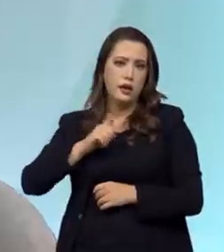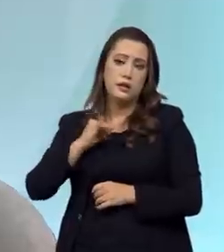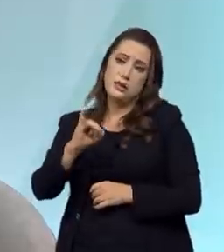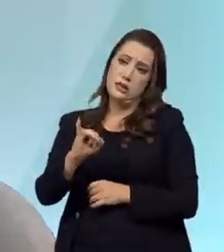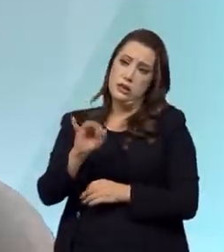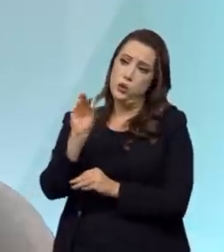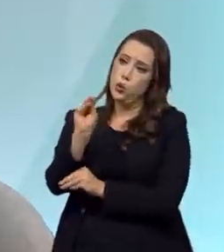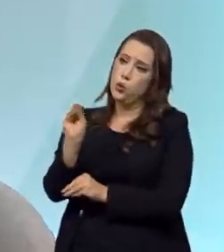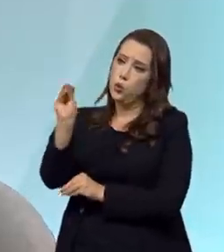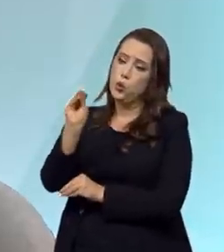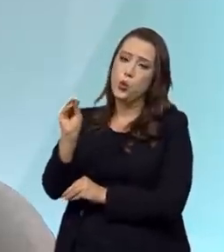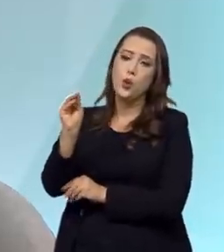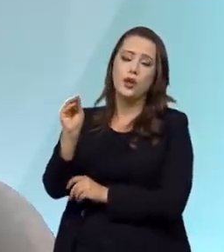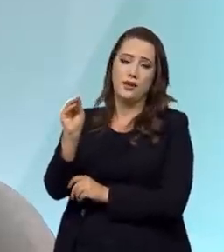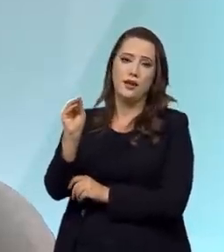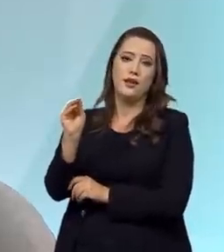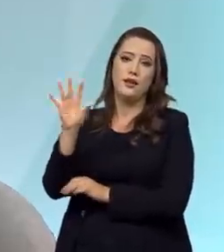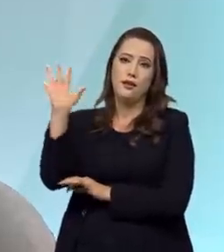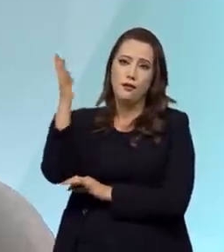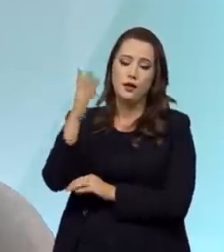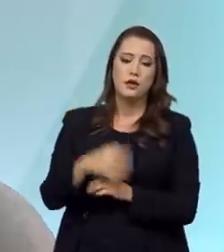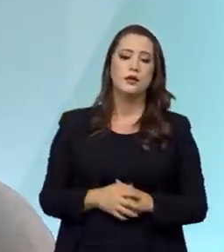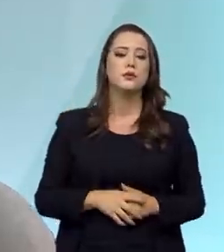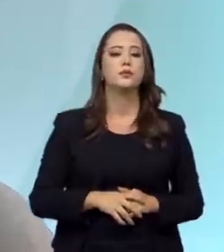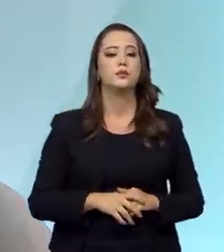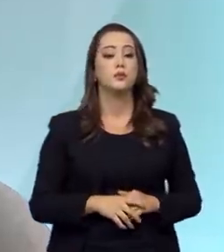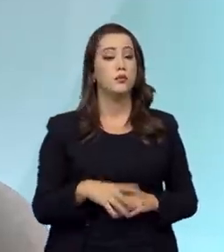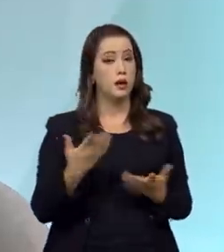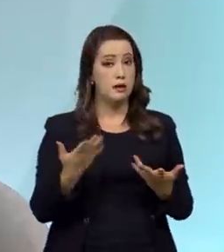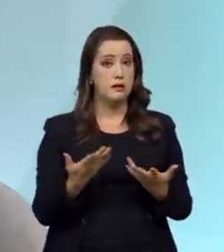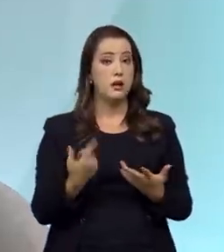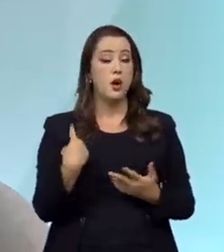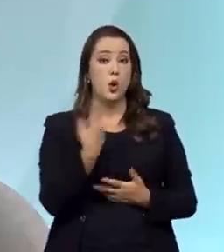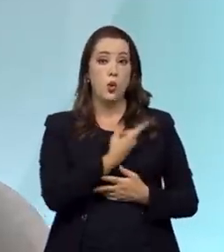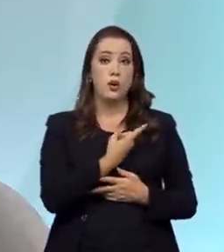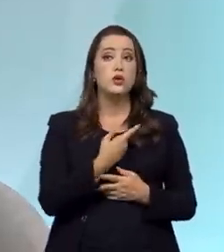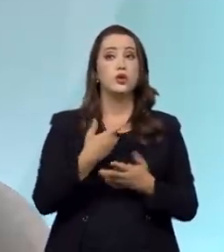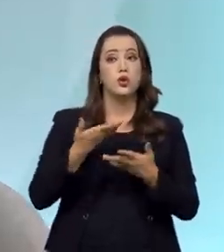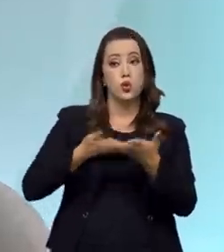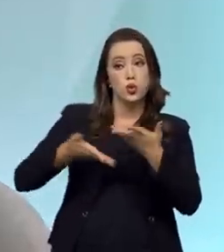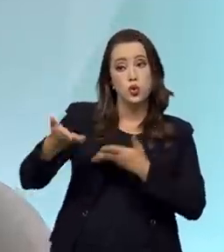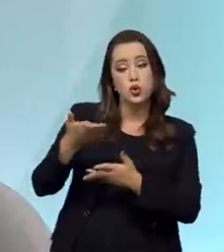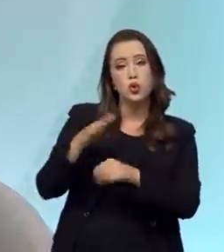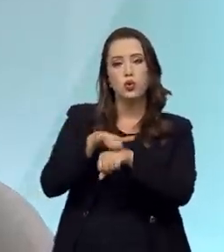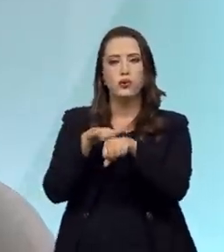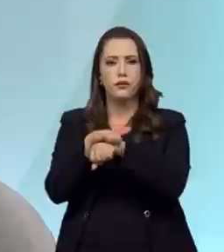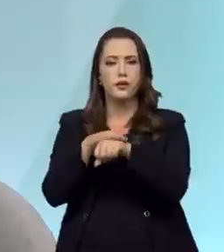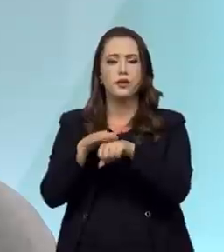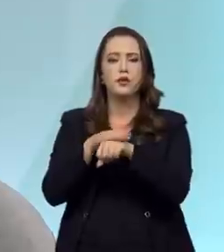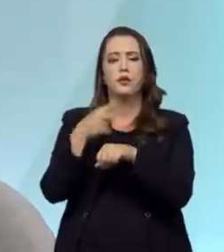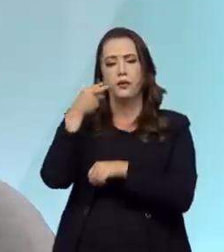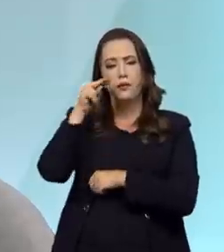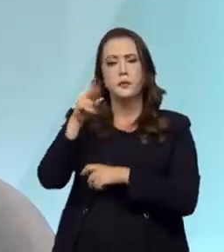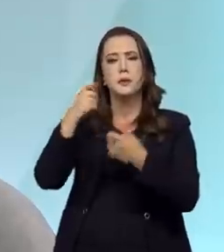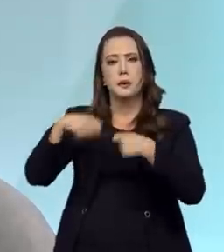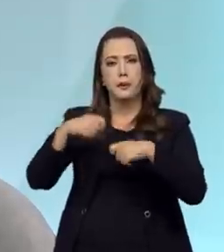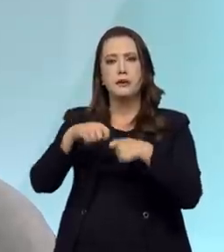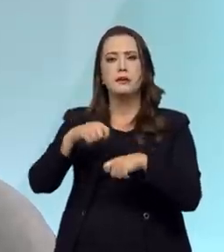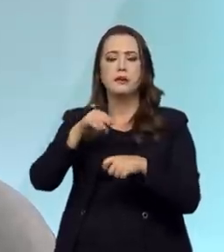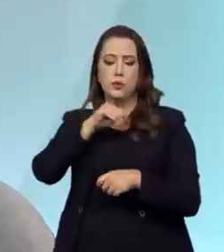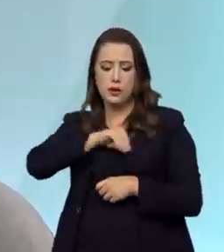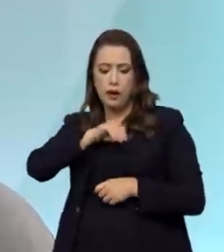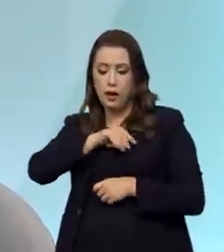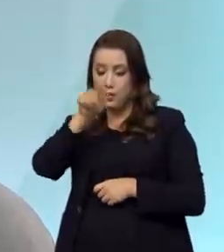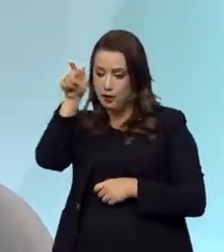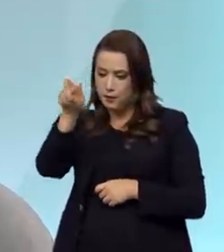o fazendeiro de Floresta Nativa aquele que vai ser remunerado bem remunerado pela atividade de cuidar de floresta e